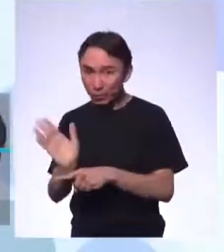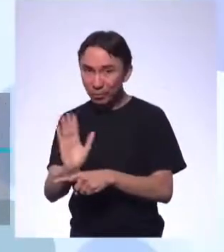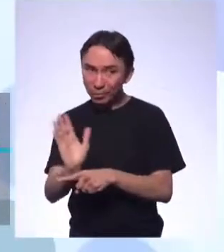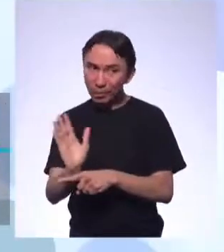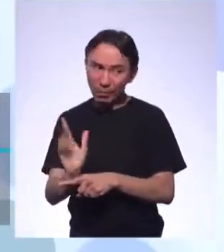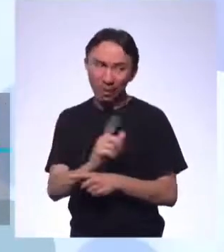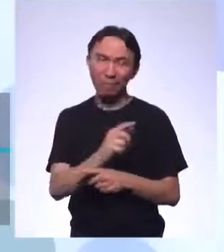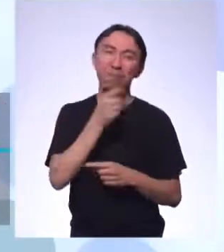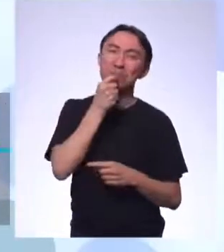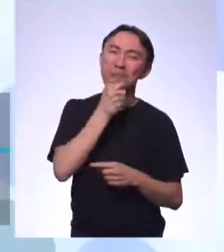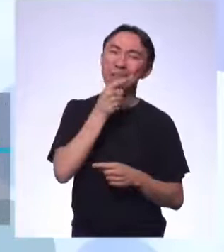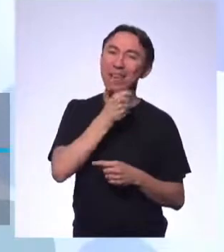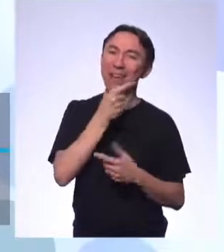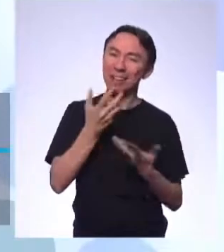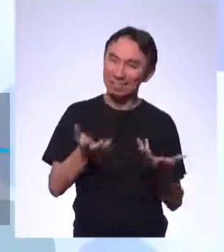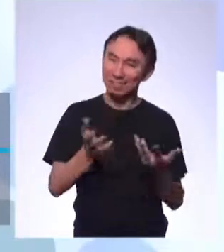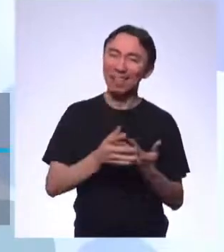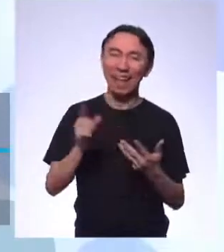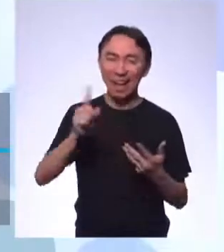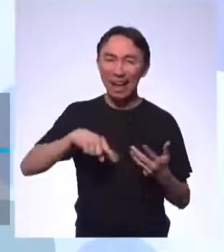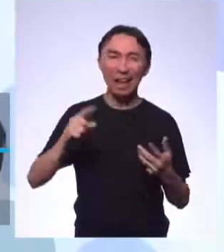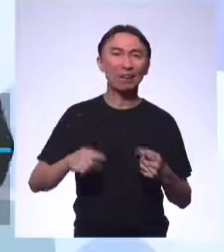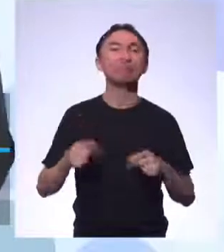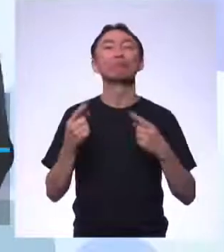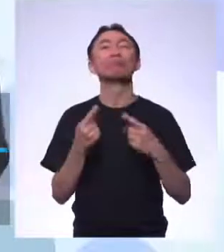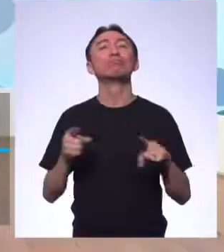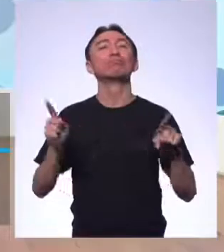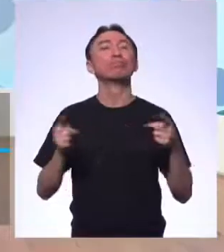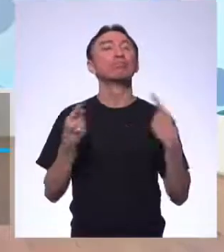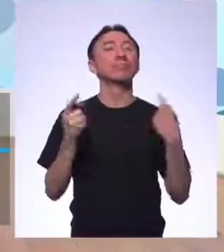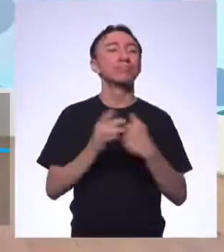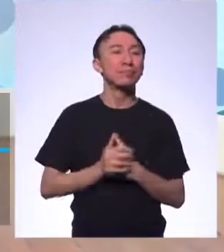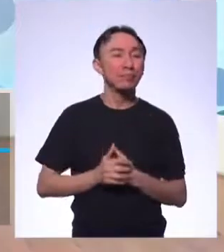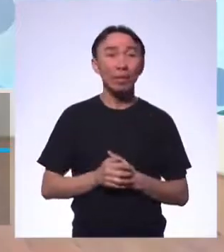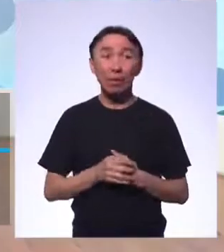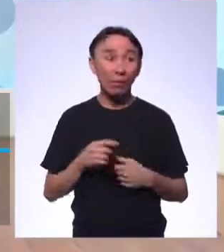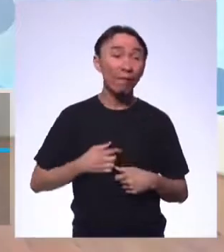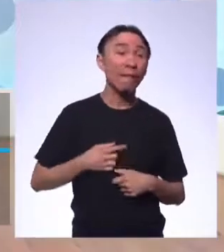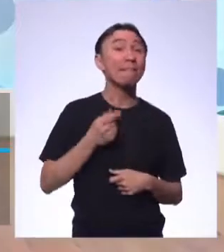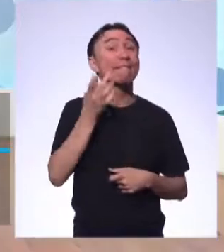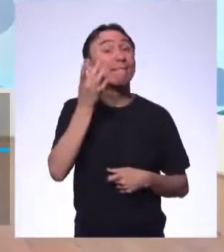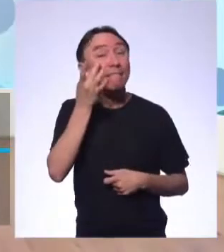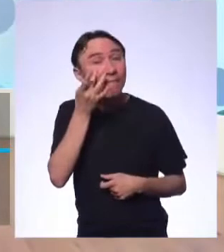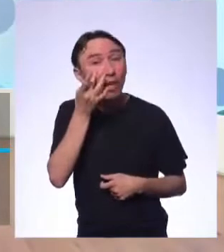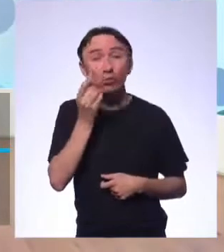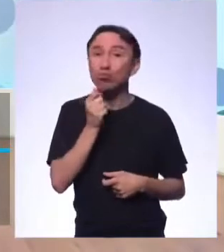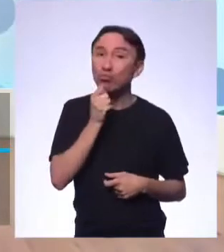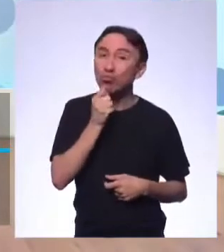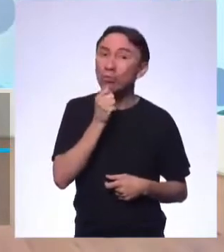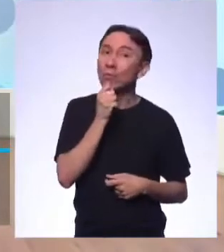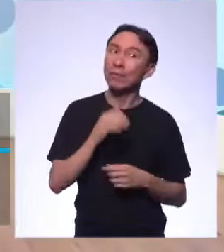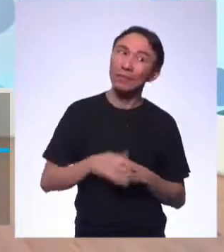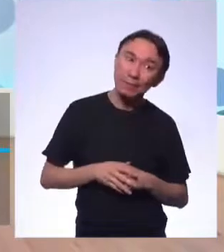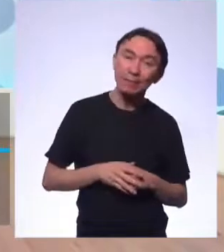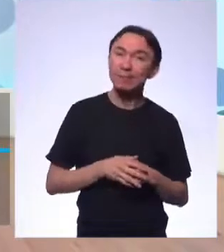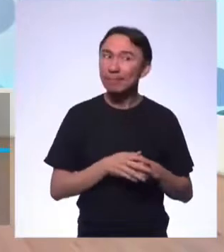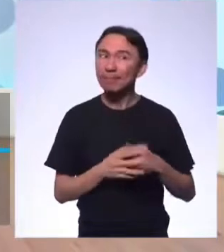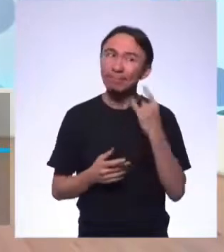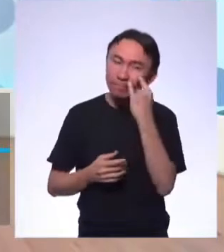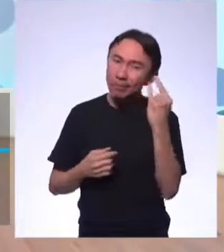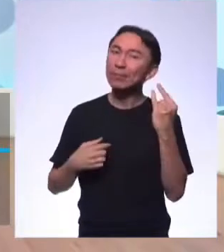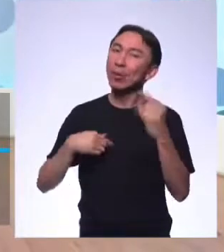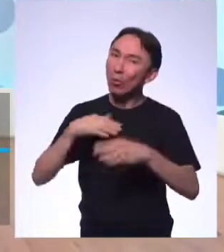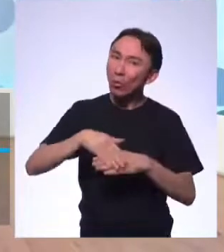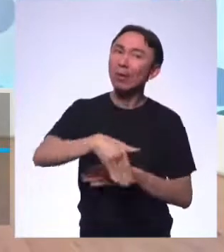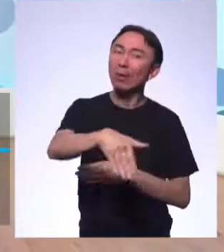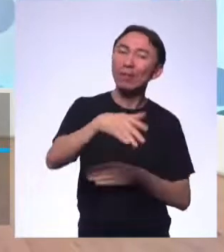dessa história. E é um filme musical. Não assisti, mas fiquei interessada. Vou pegar no feriado para assistir. Ai, Recomendo, você vai